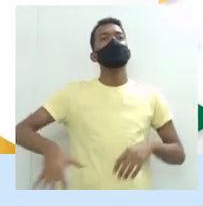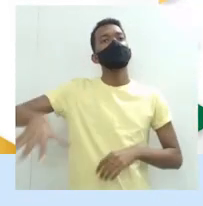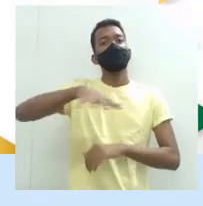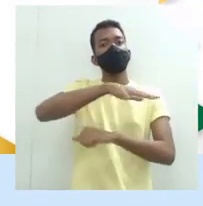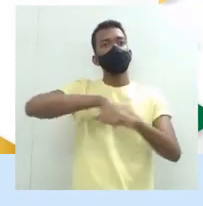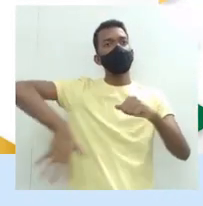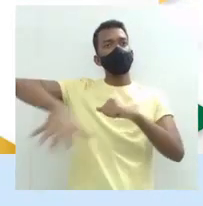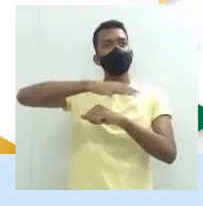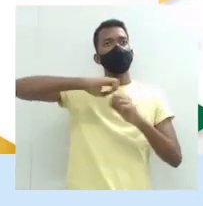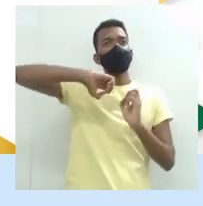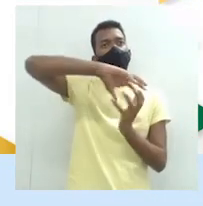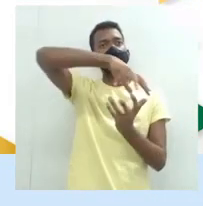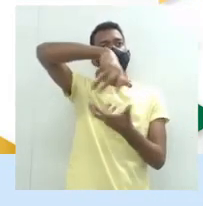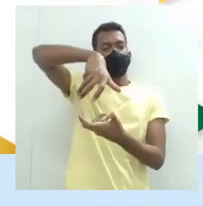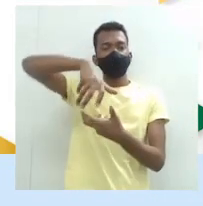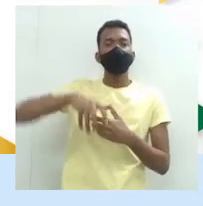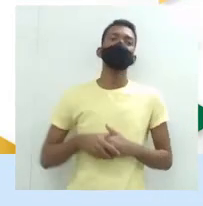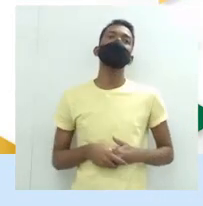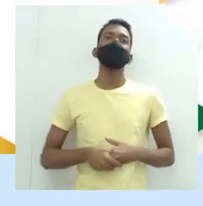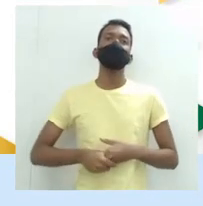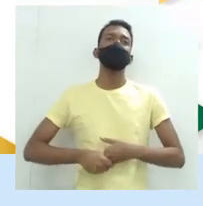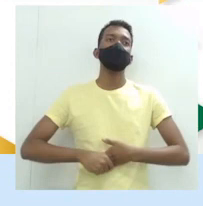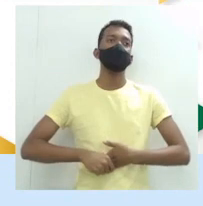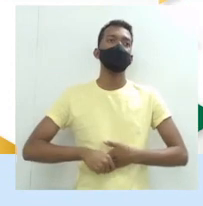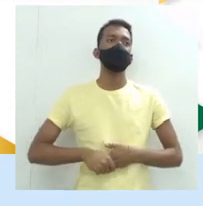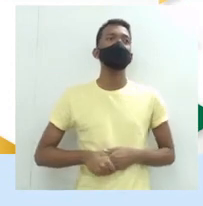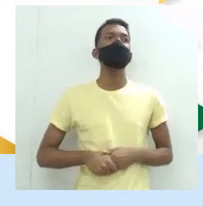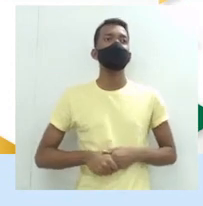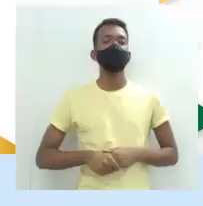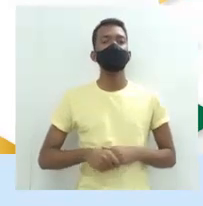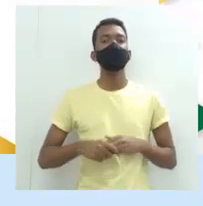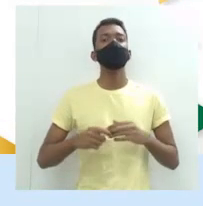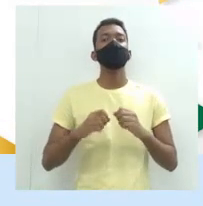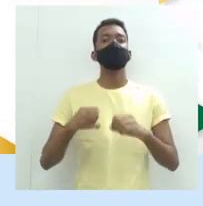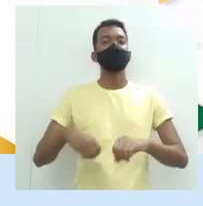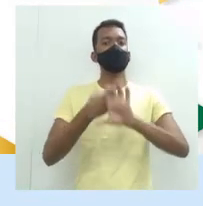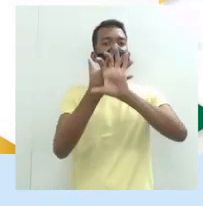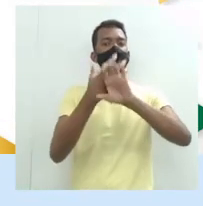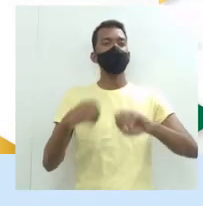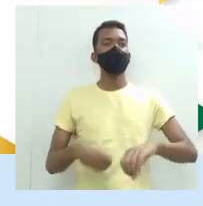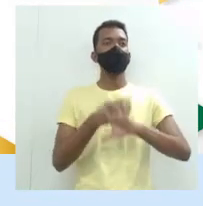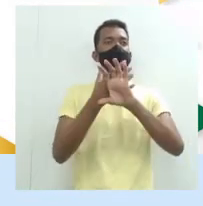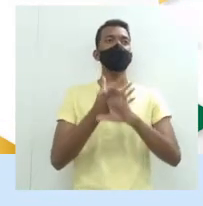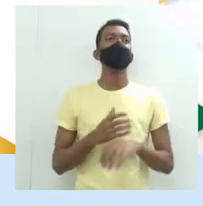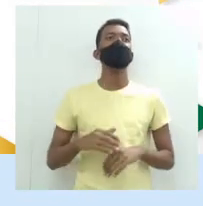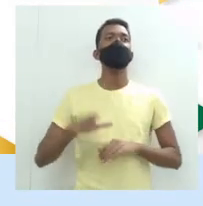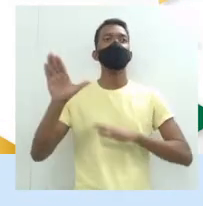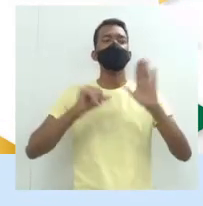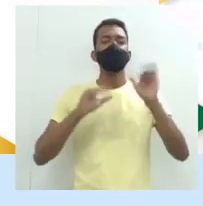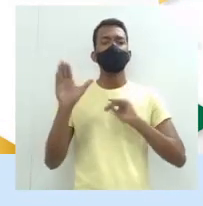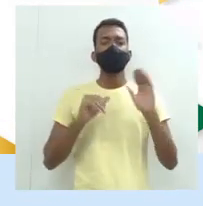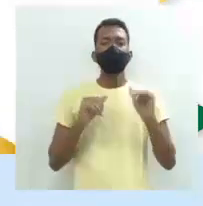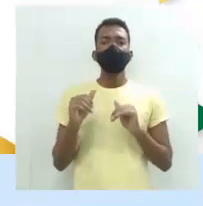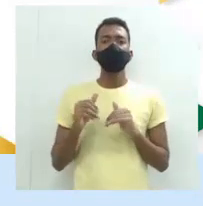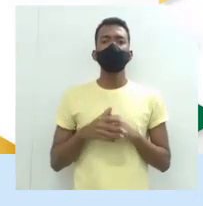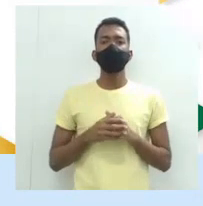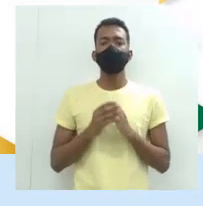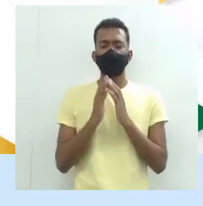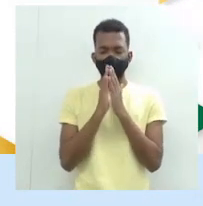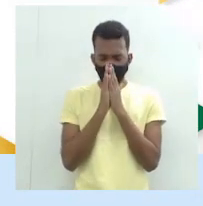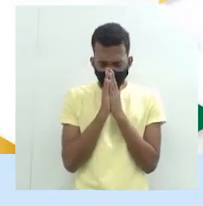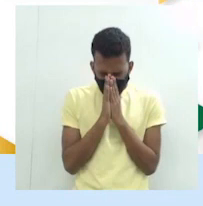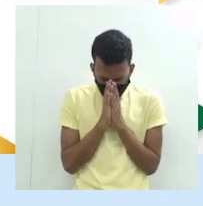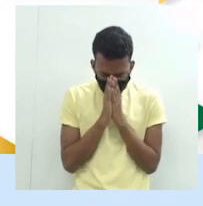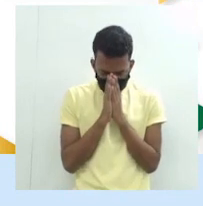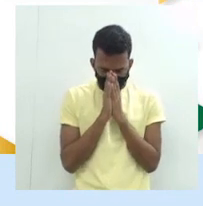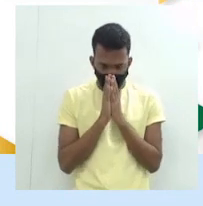redor, world, mundo, calls, que são chamadas ou pedidos, e help.